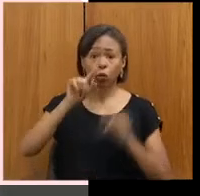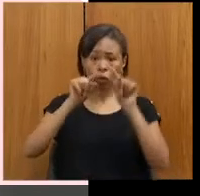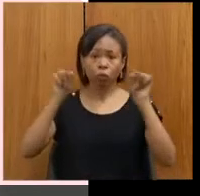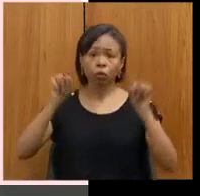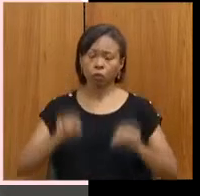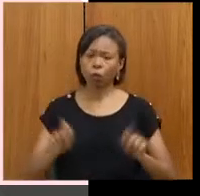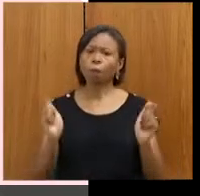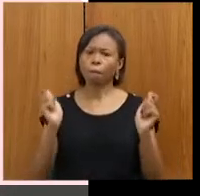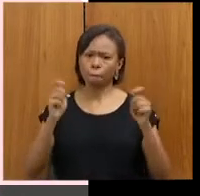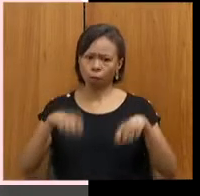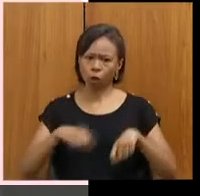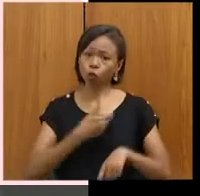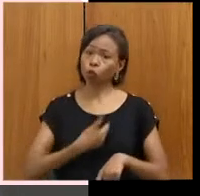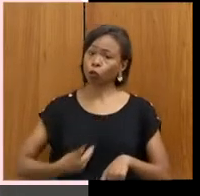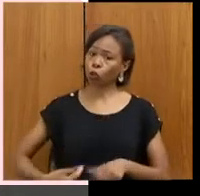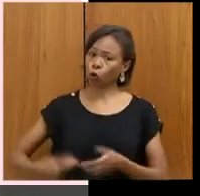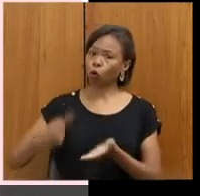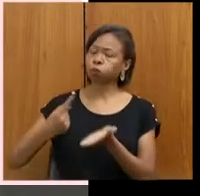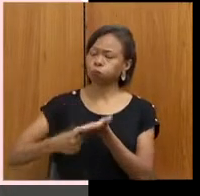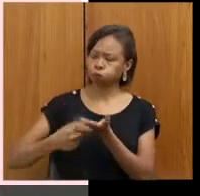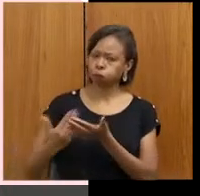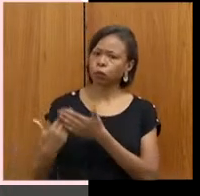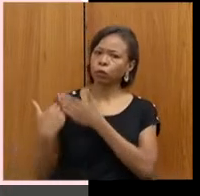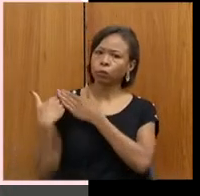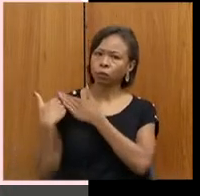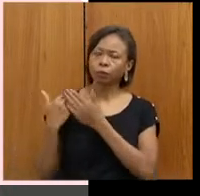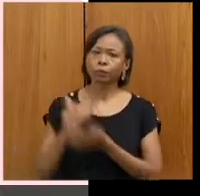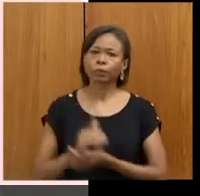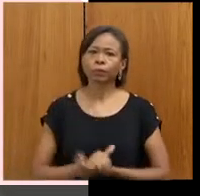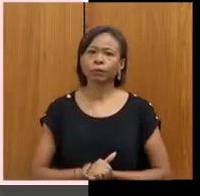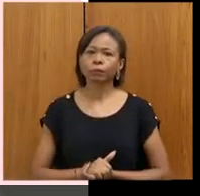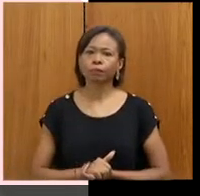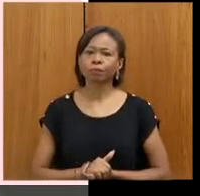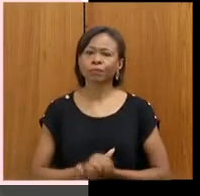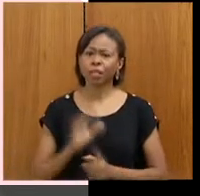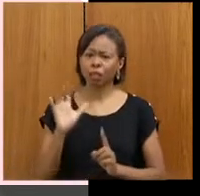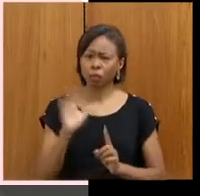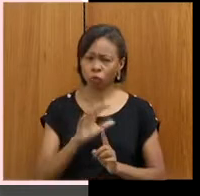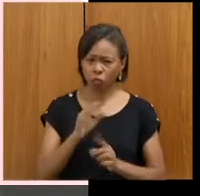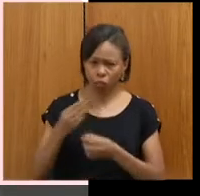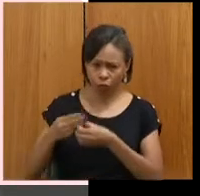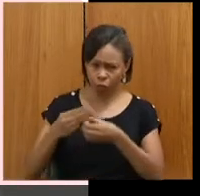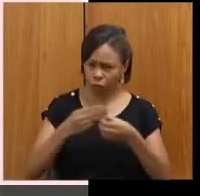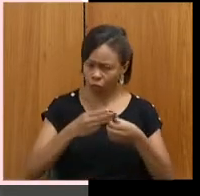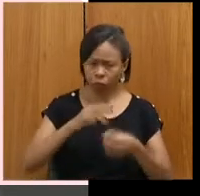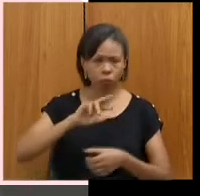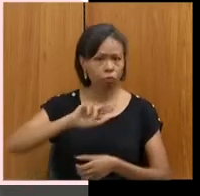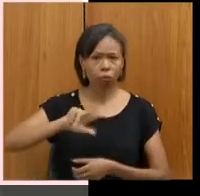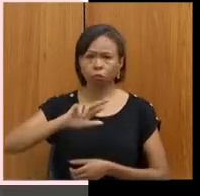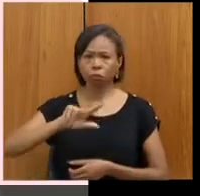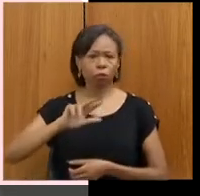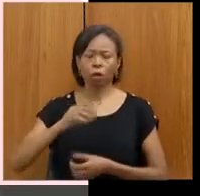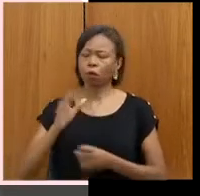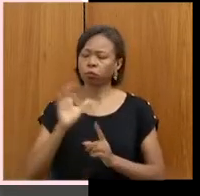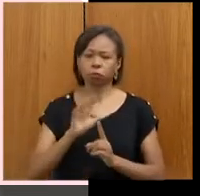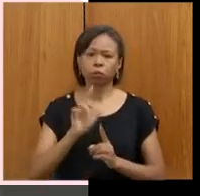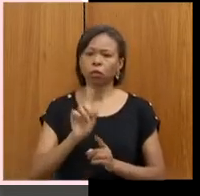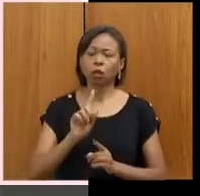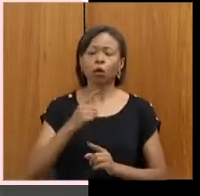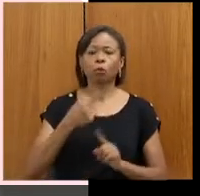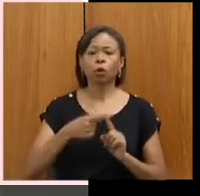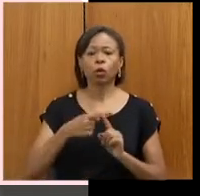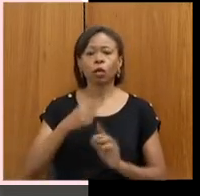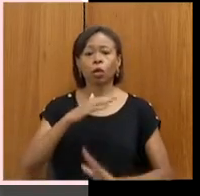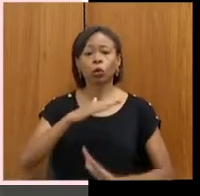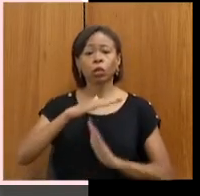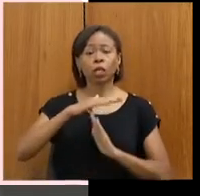assumir esse compromisso é tem parte dos Municípios não não tem pac nos municípios uma vez que é situado o teto de gasto